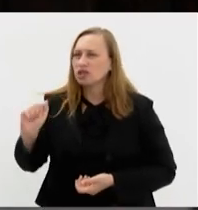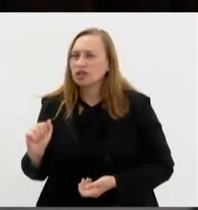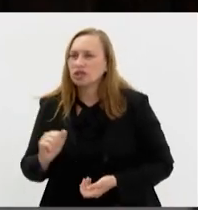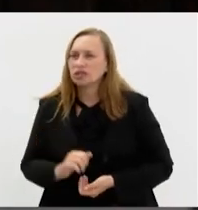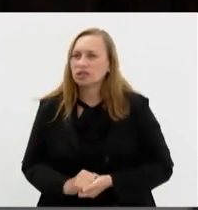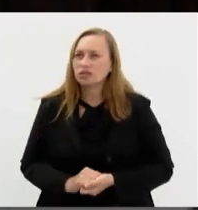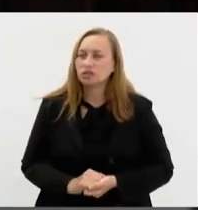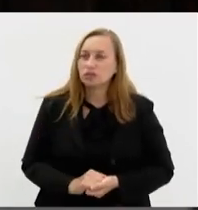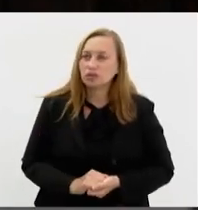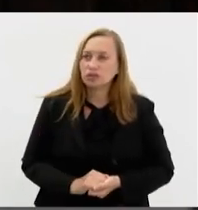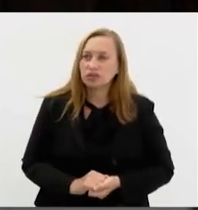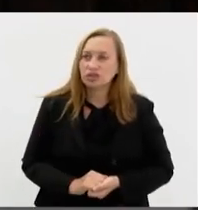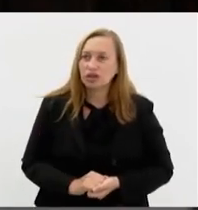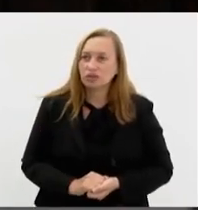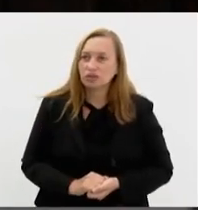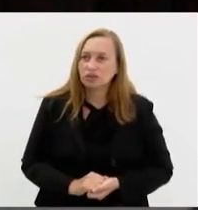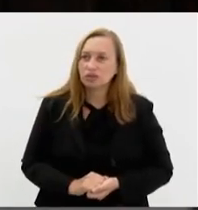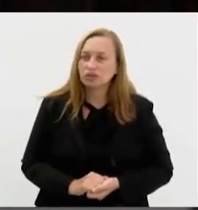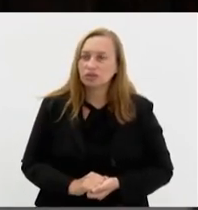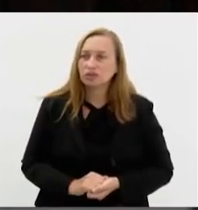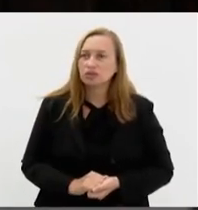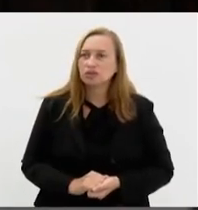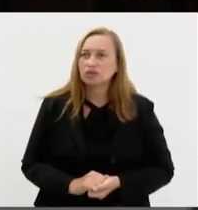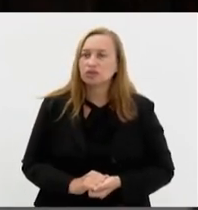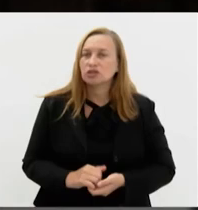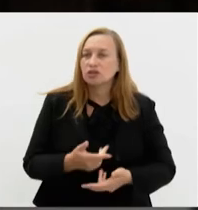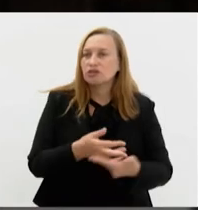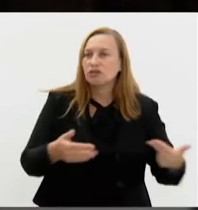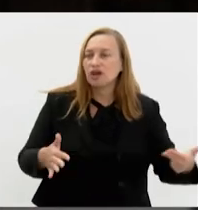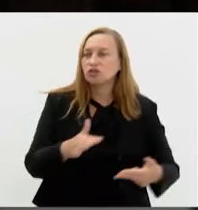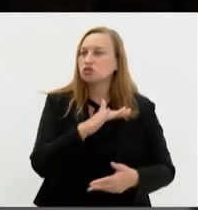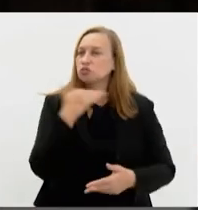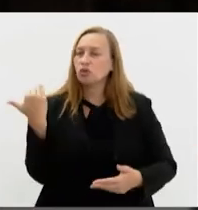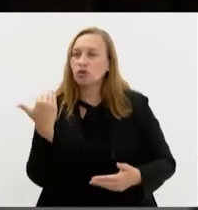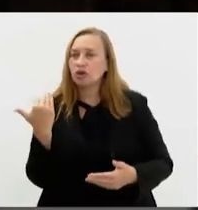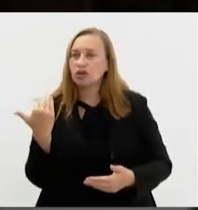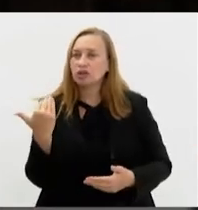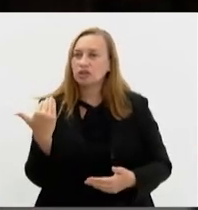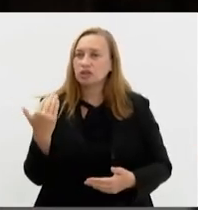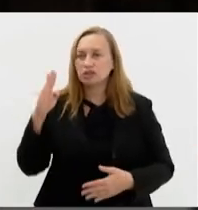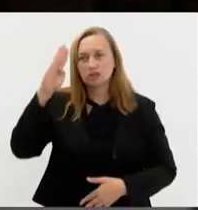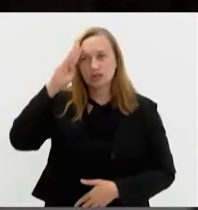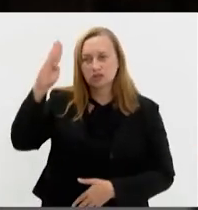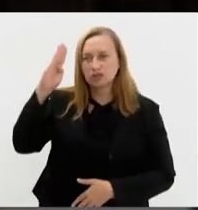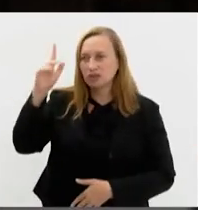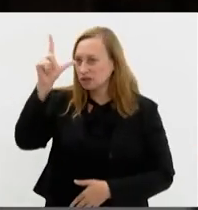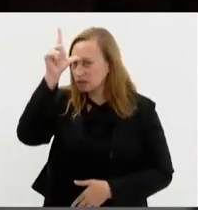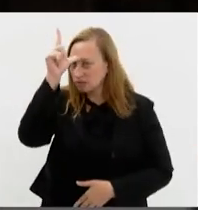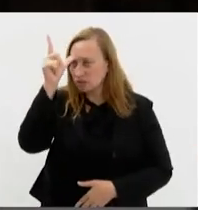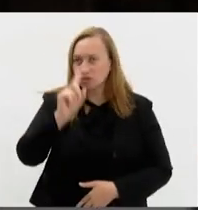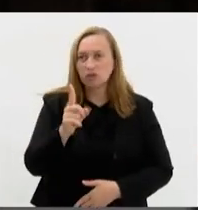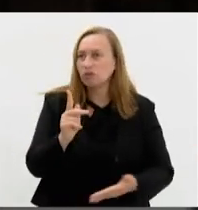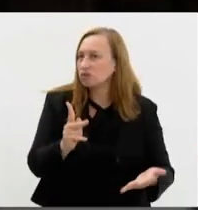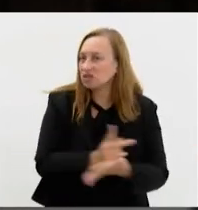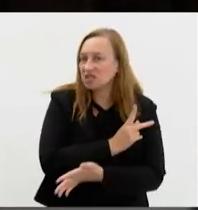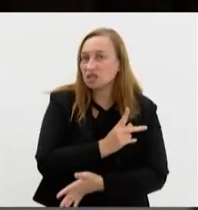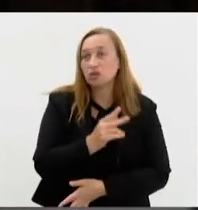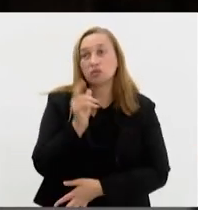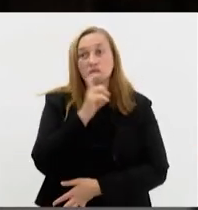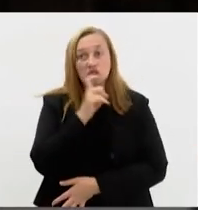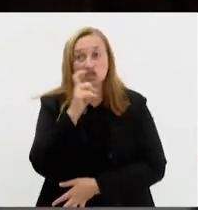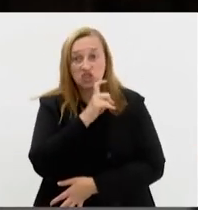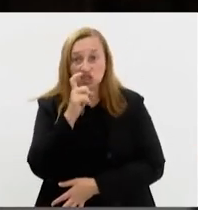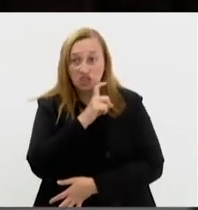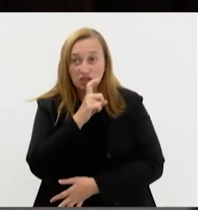ocorrendo um massacre de soldados alemães por soldados poloneses o que de fato não aconteceu mas foi